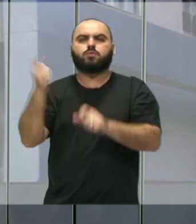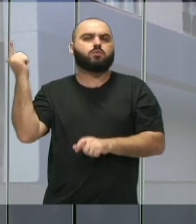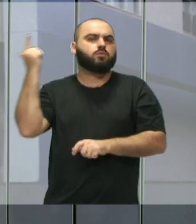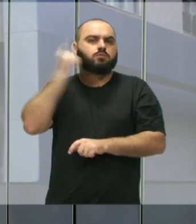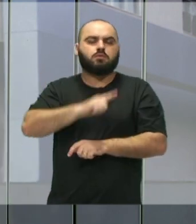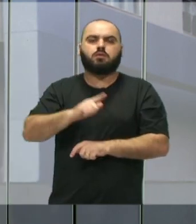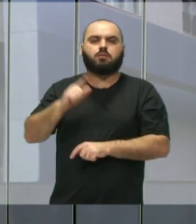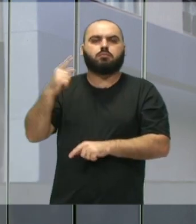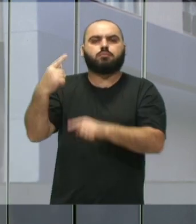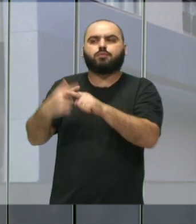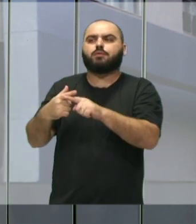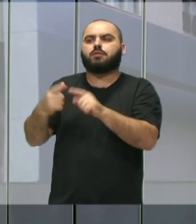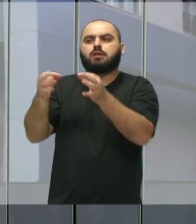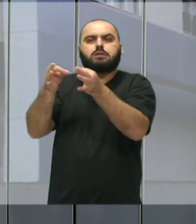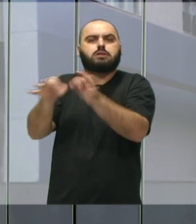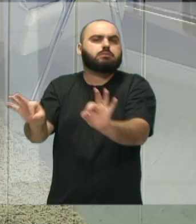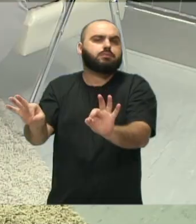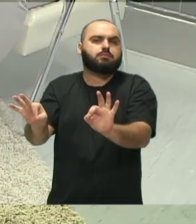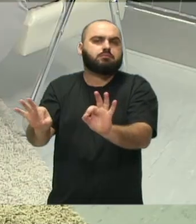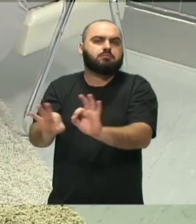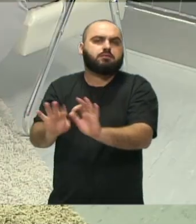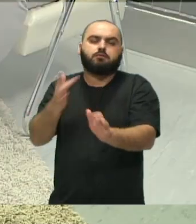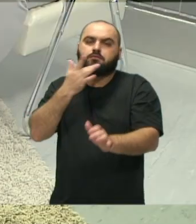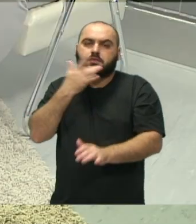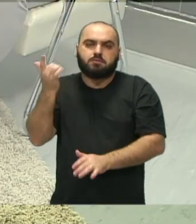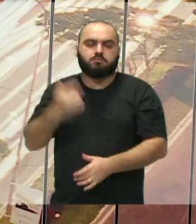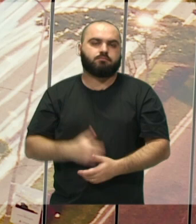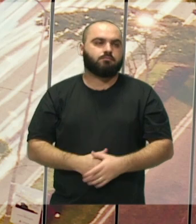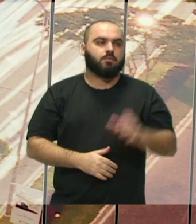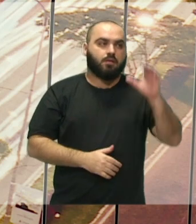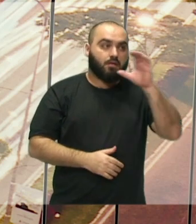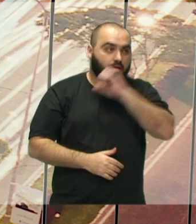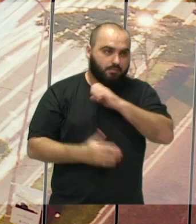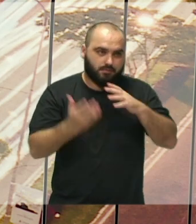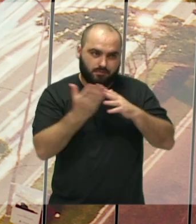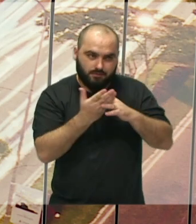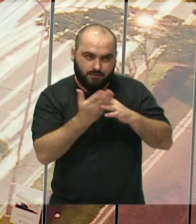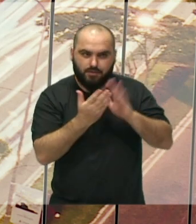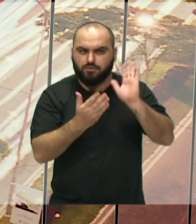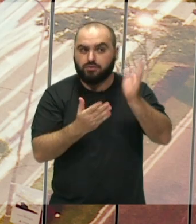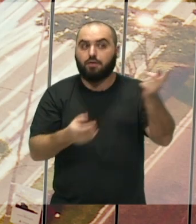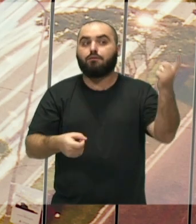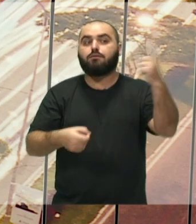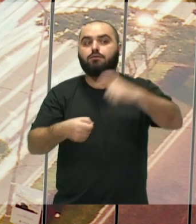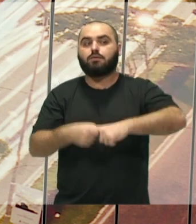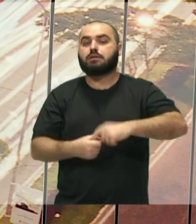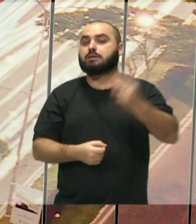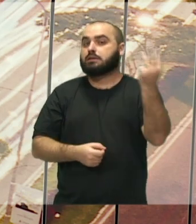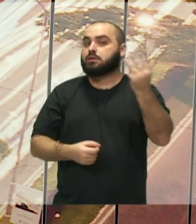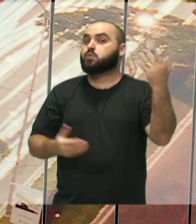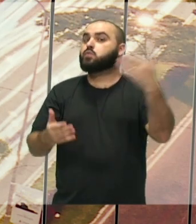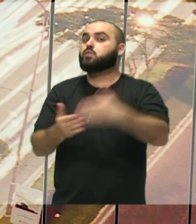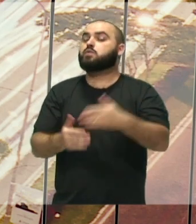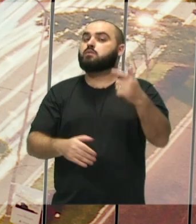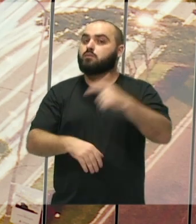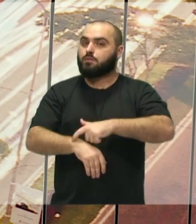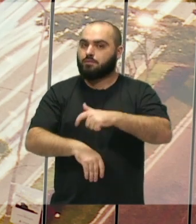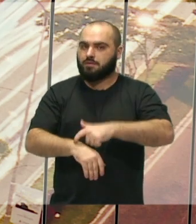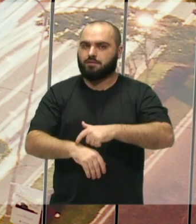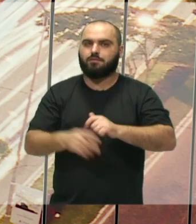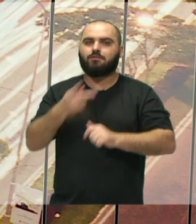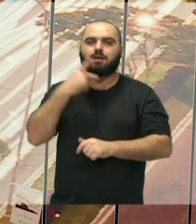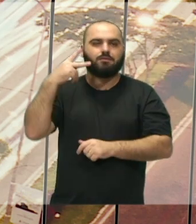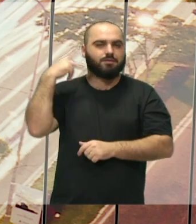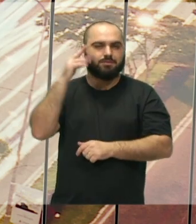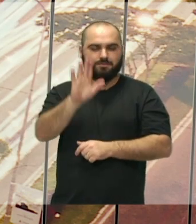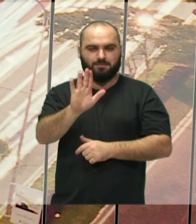iniciativa que, ao meu ver, é muito simples e prática. Nós vamos fazer mais um rápido intervalo, já voltamos com o terceiro e último bloco do